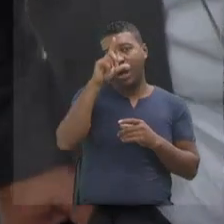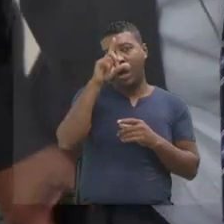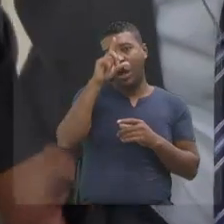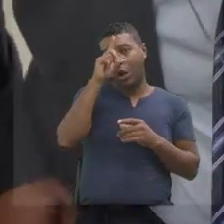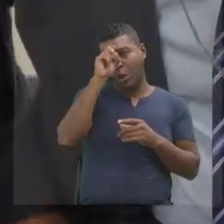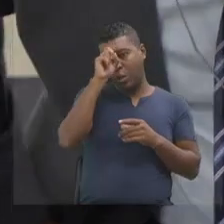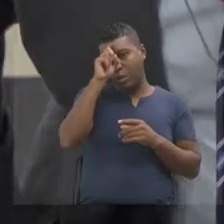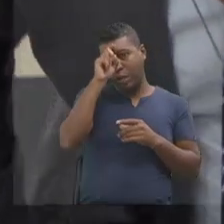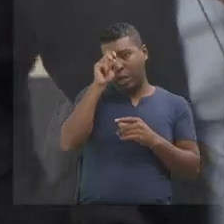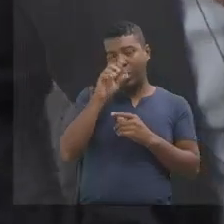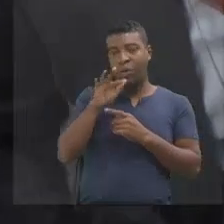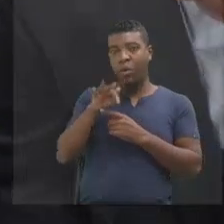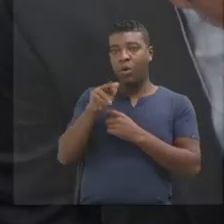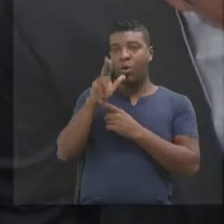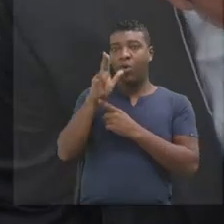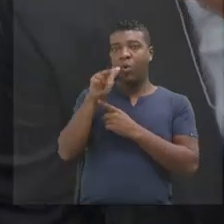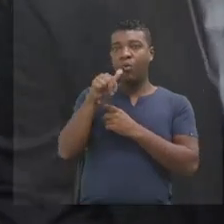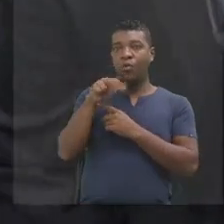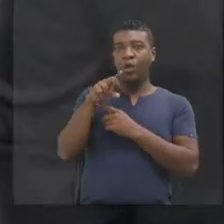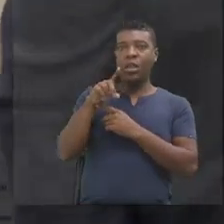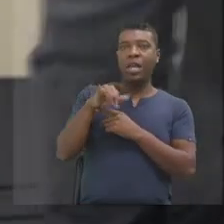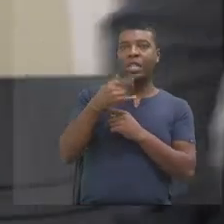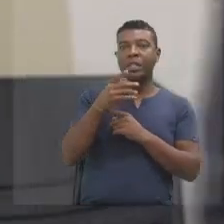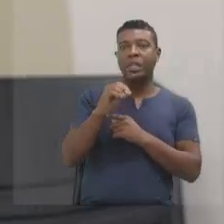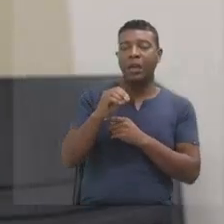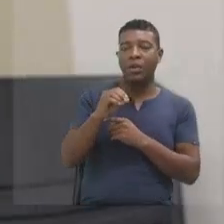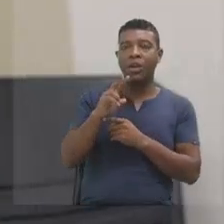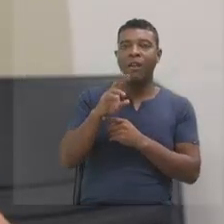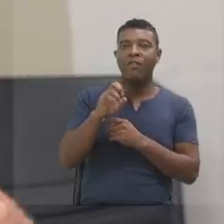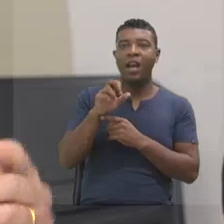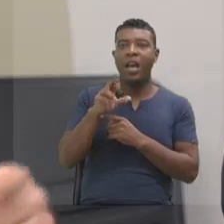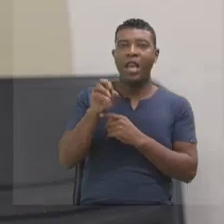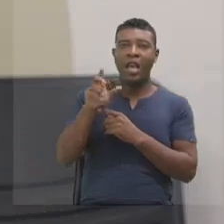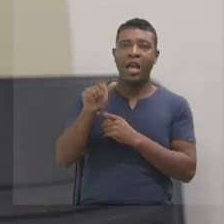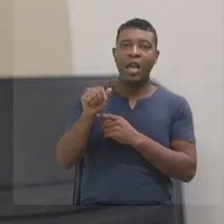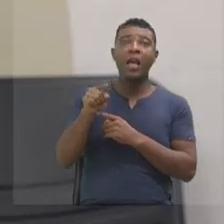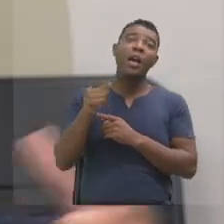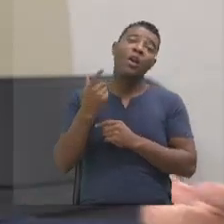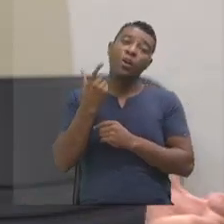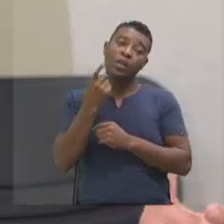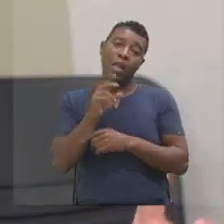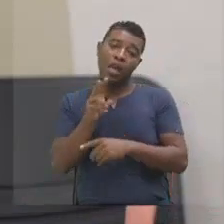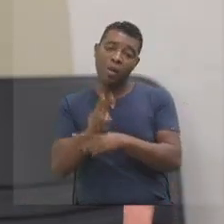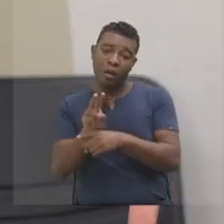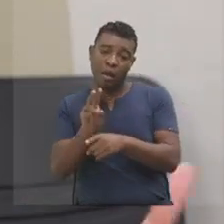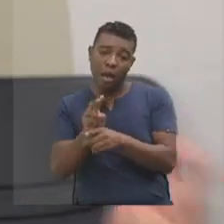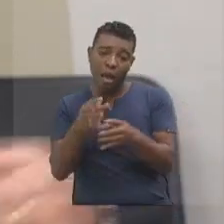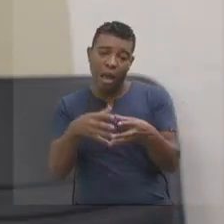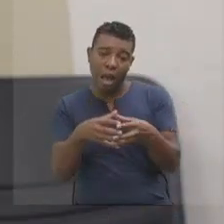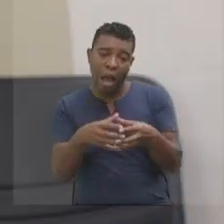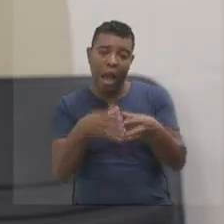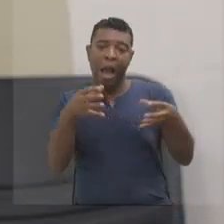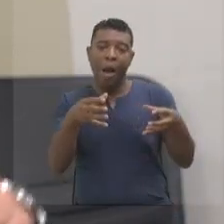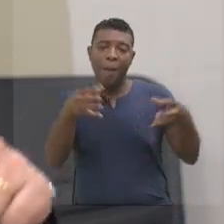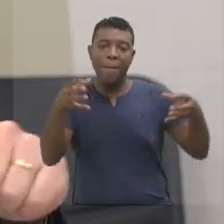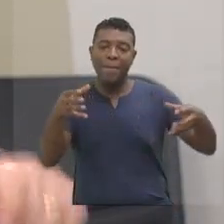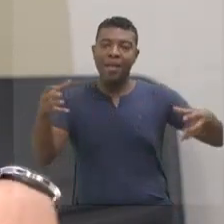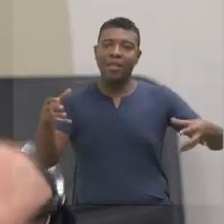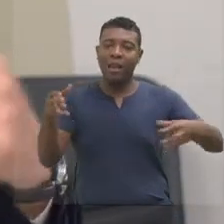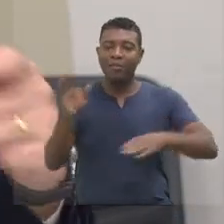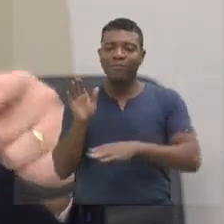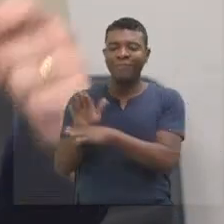que temos aqui o deputado grego ele consiga ter previsibilidade e aumentar a sua produção oncológica sabendo